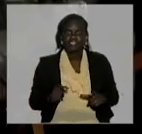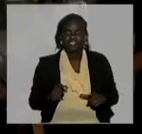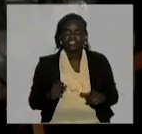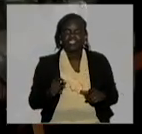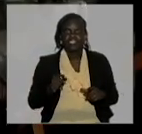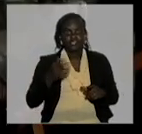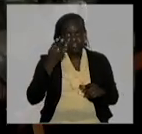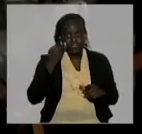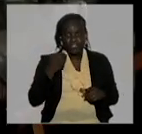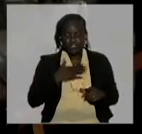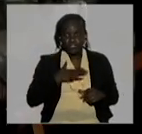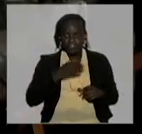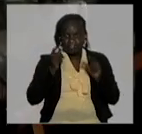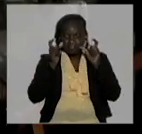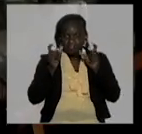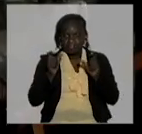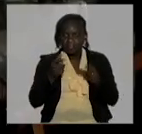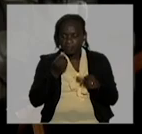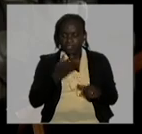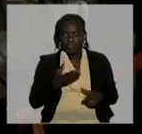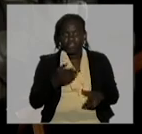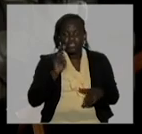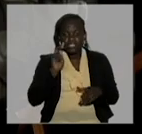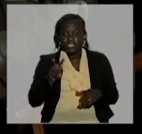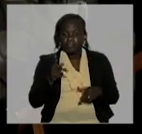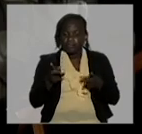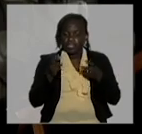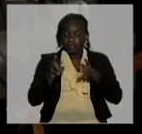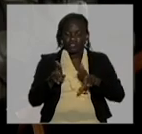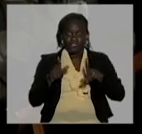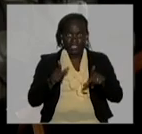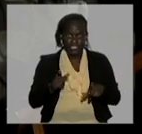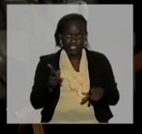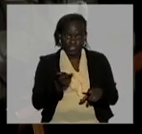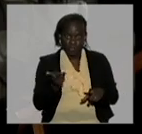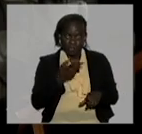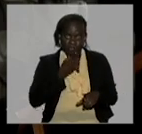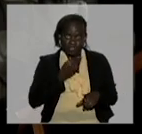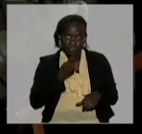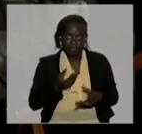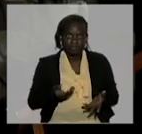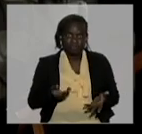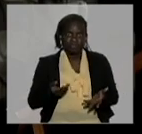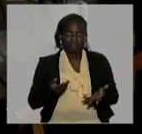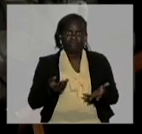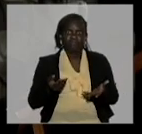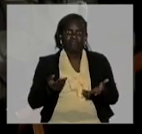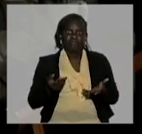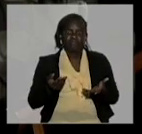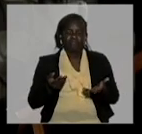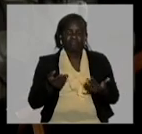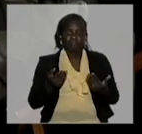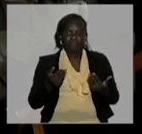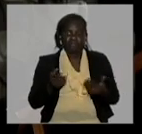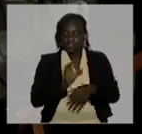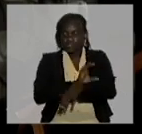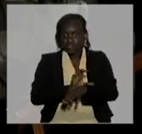foto, que é bem interessante, assim, você perceber a diferença, né,